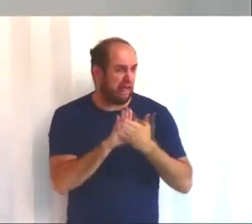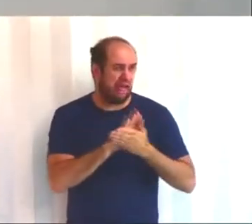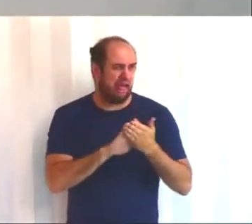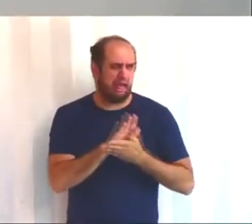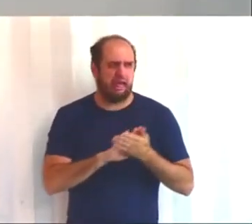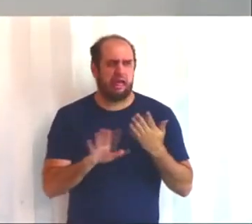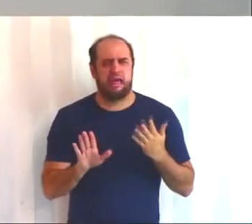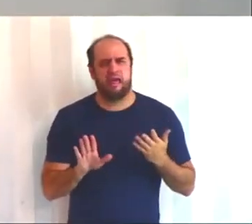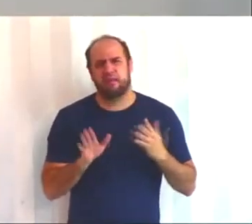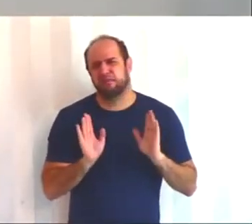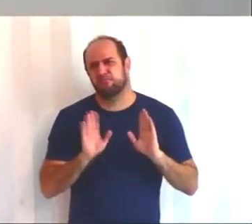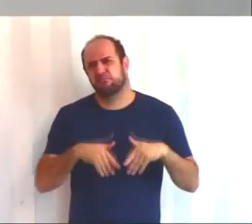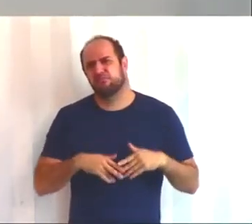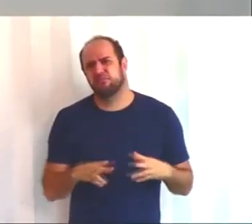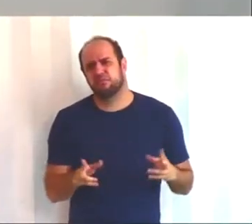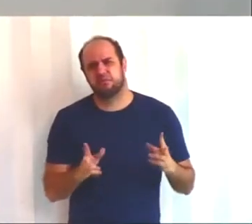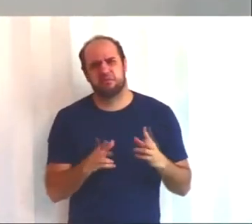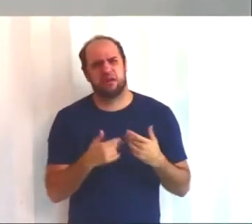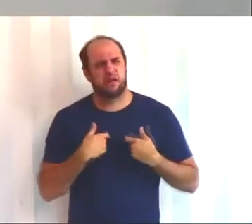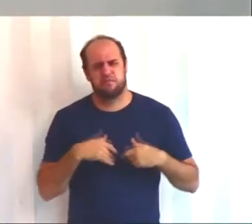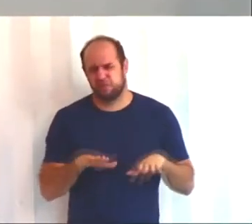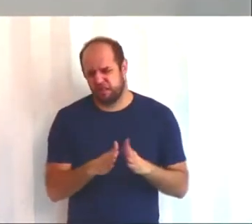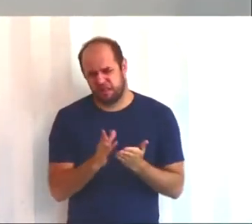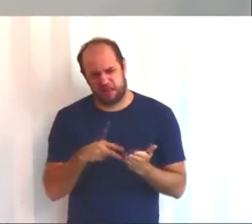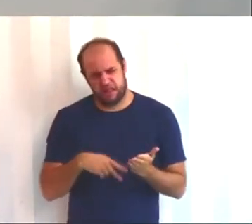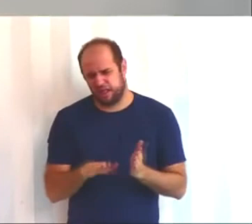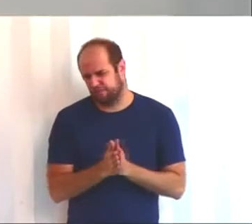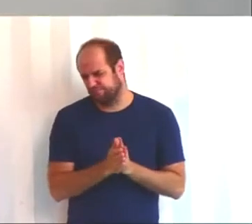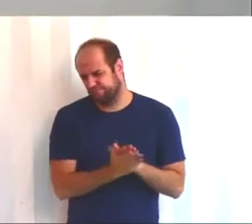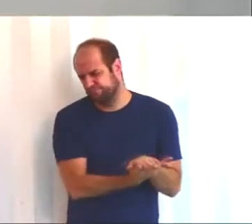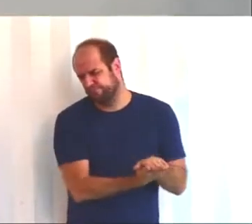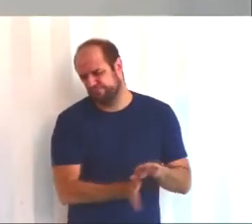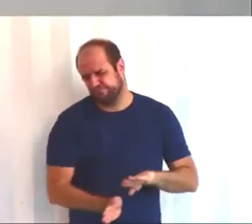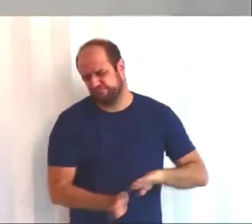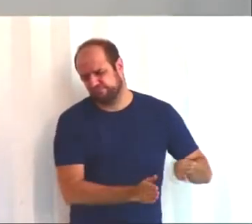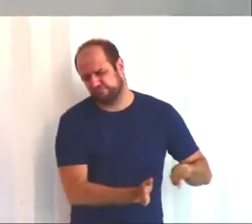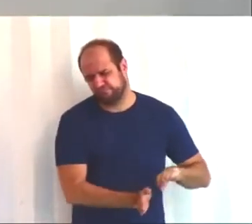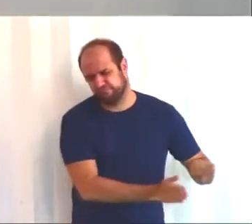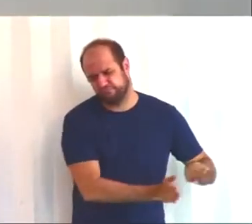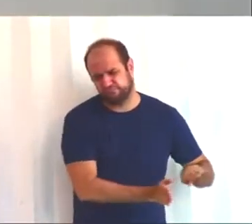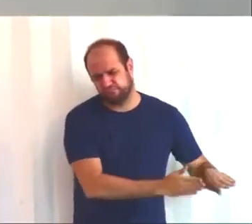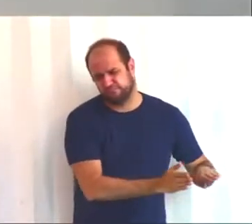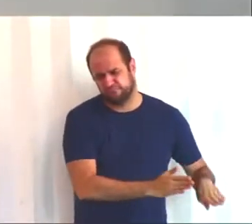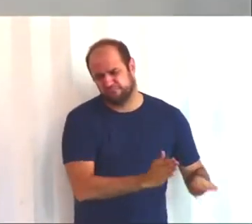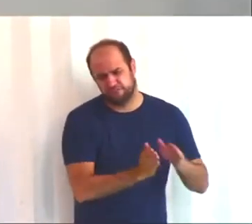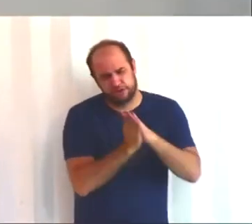remorso, um senso assim, puxa, eu tenho a Bíblia ali, mas eu não leio a Bíblia. Fica mais para lá, deixa eu me virar um pouco